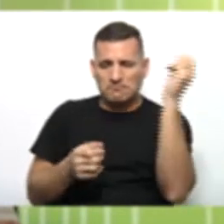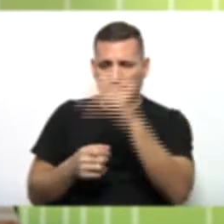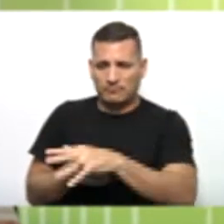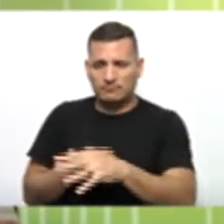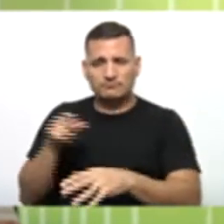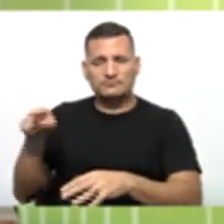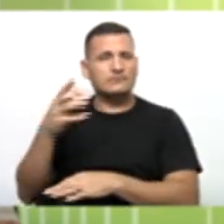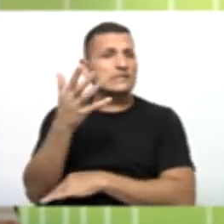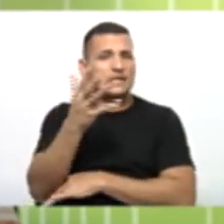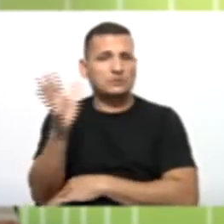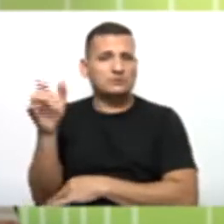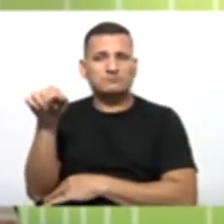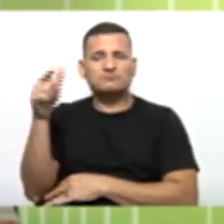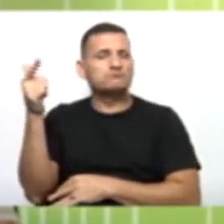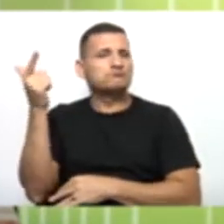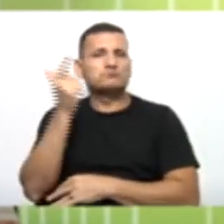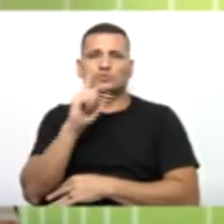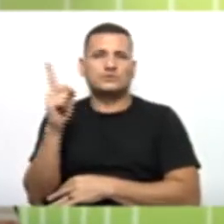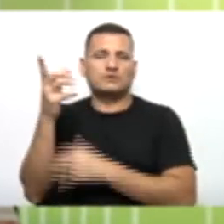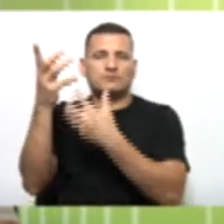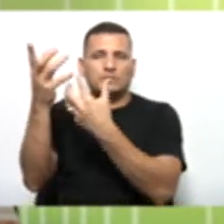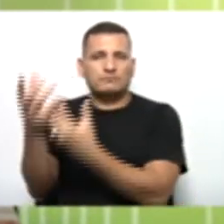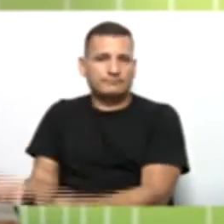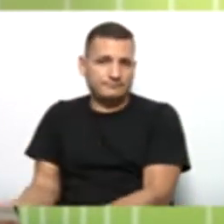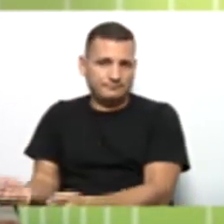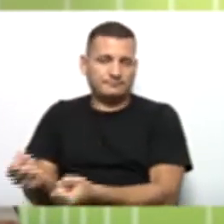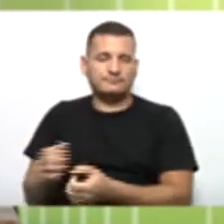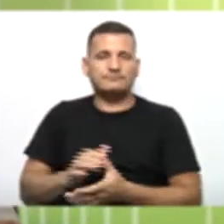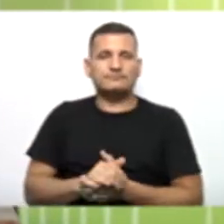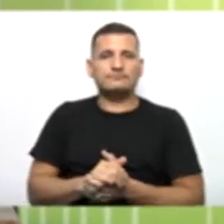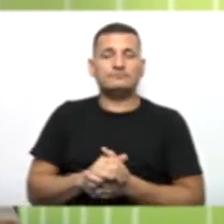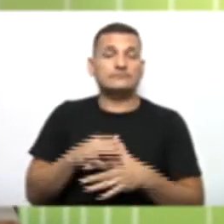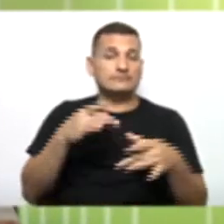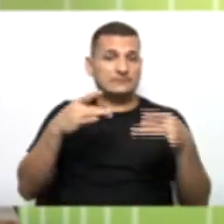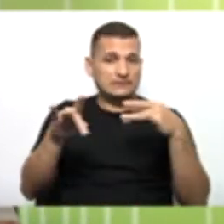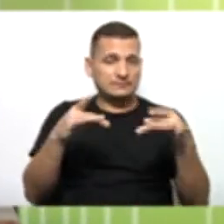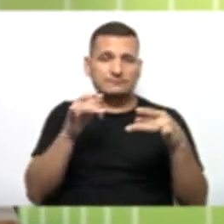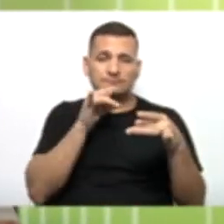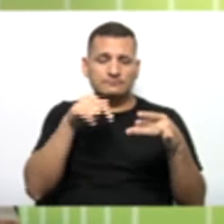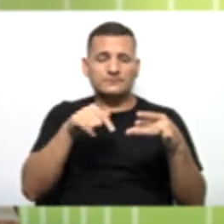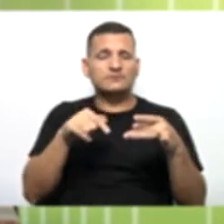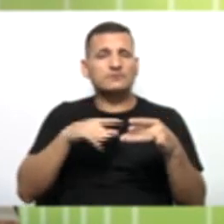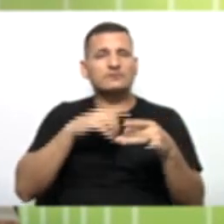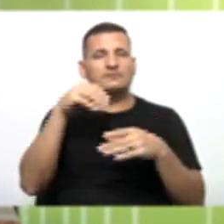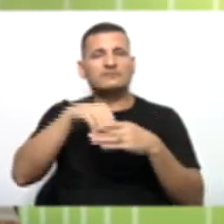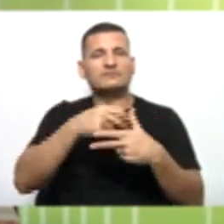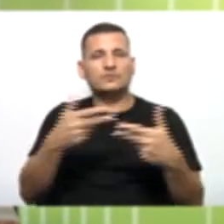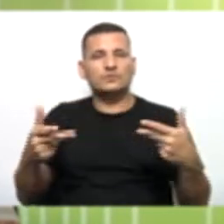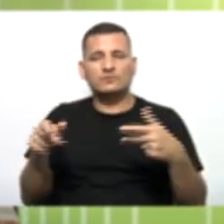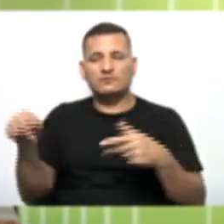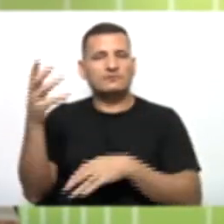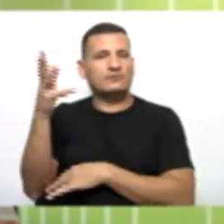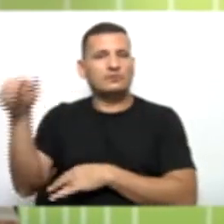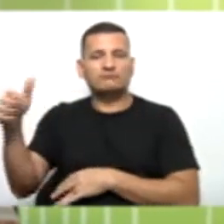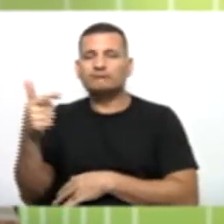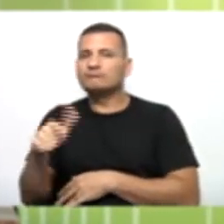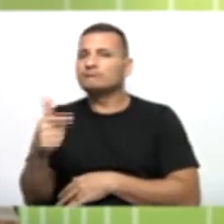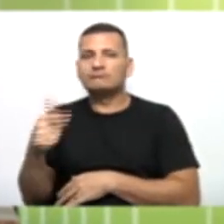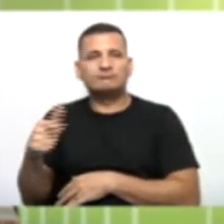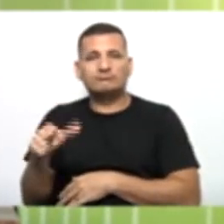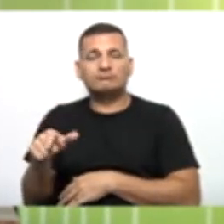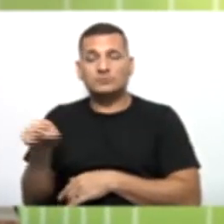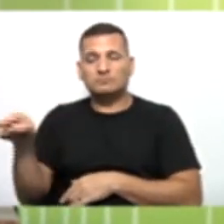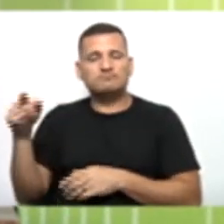consegue absorver ele. O plástico, por exemplo, ele contém propriedades que não existem na natureza, e a natureza não está habituada a absorver